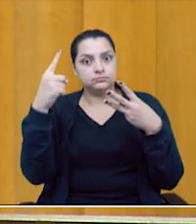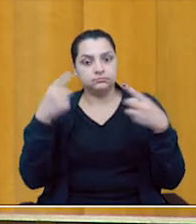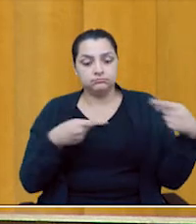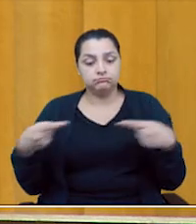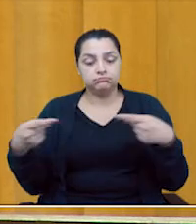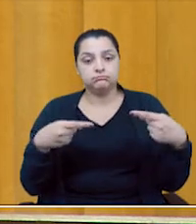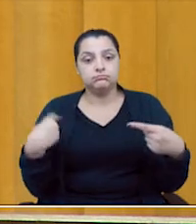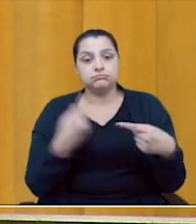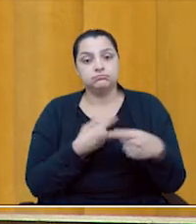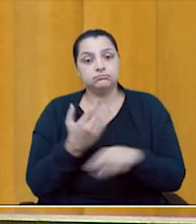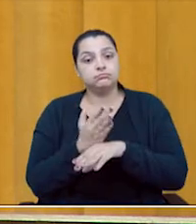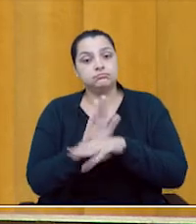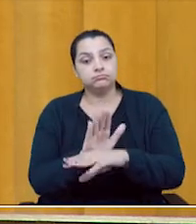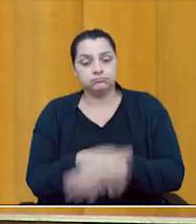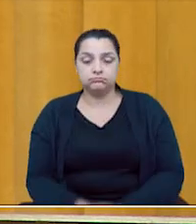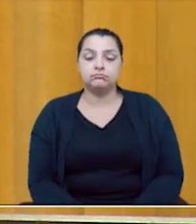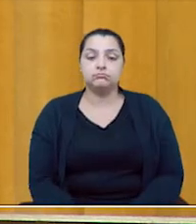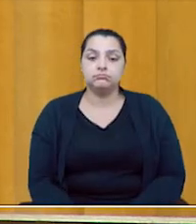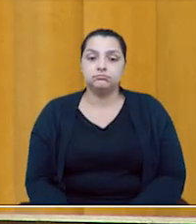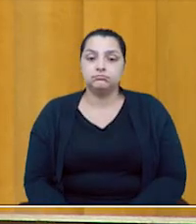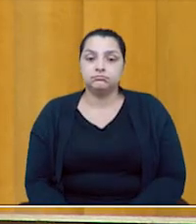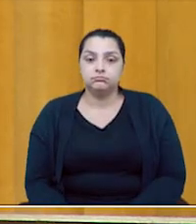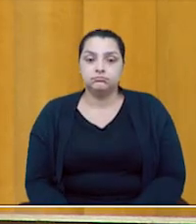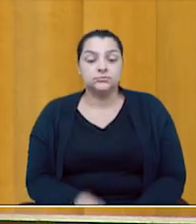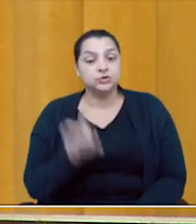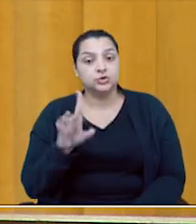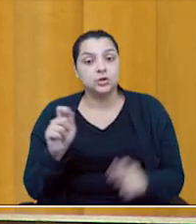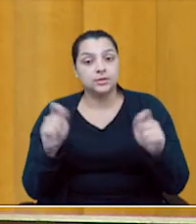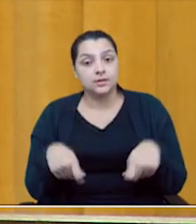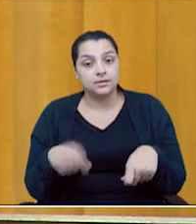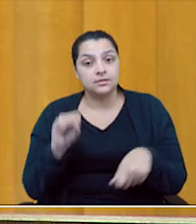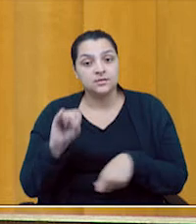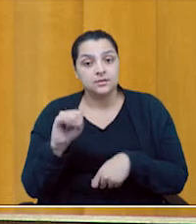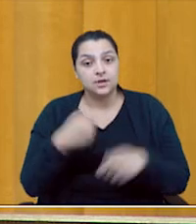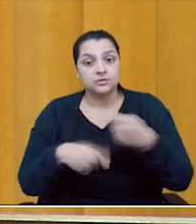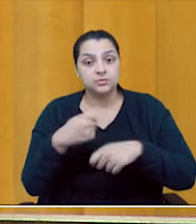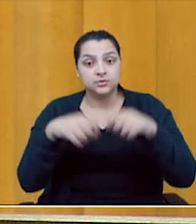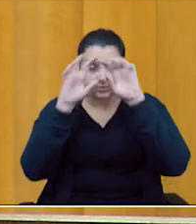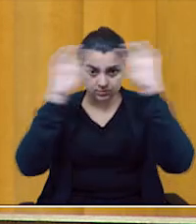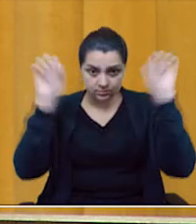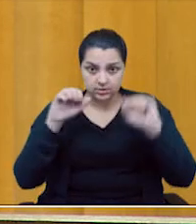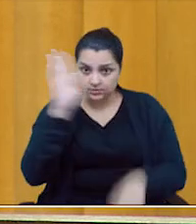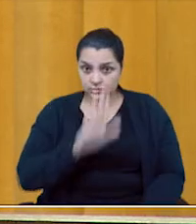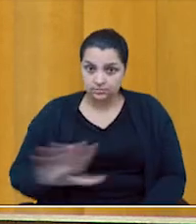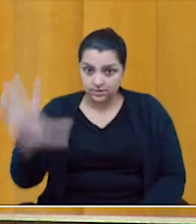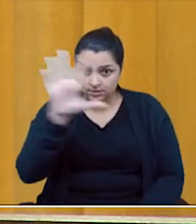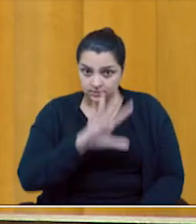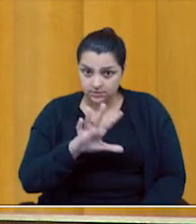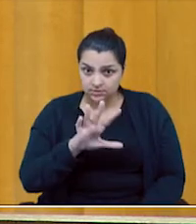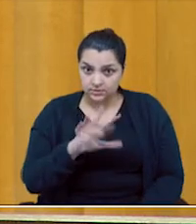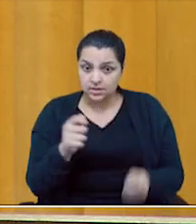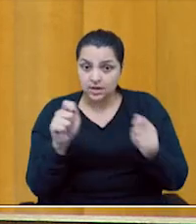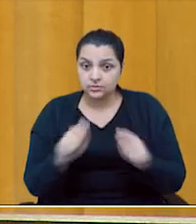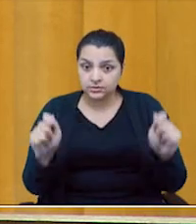ajudar. E que, obviamente, só são viáveis se os administradores dos tribunais do Brasil inteiro também, e as associações de magistrados,